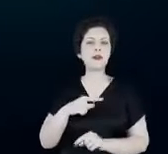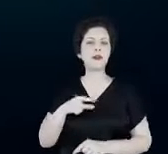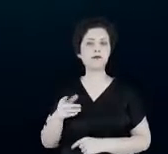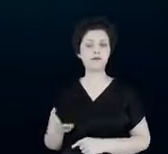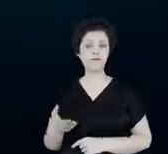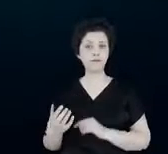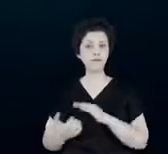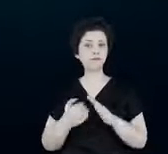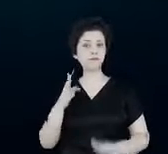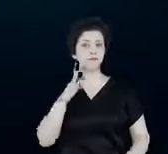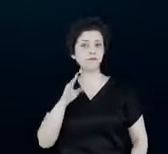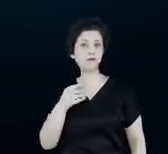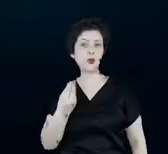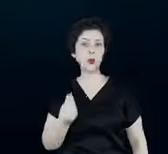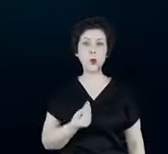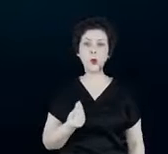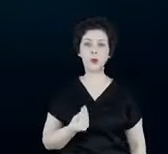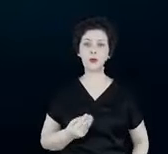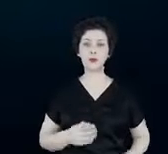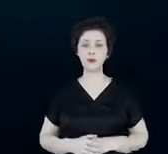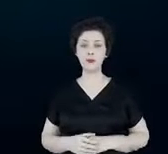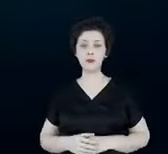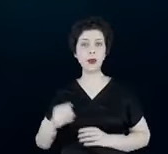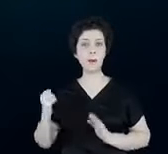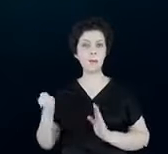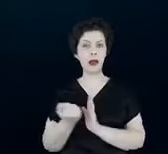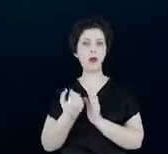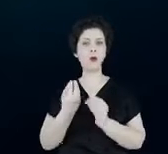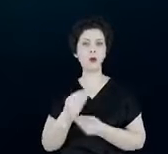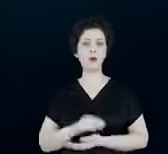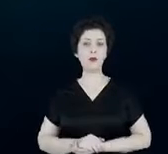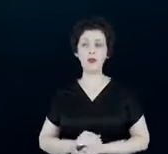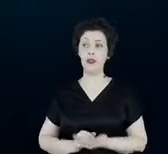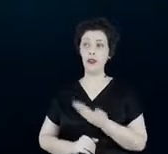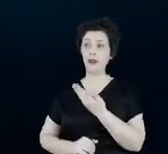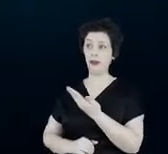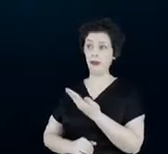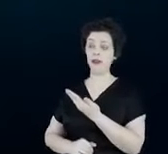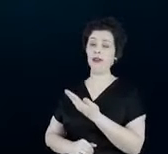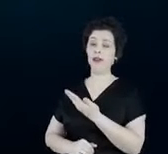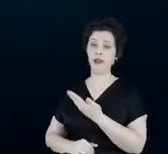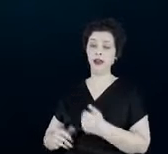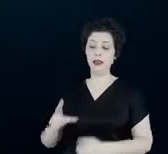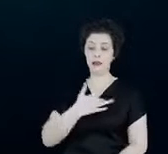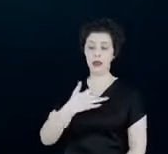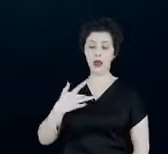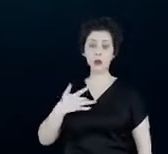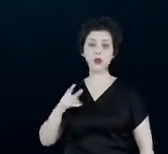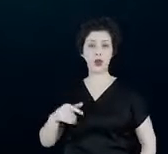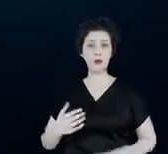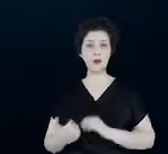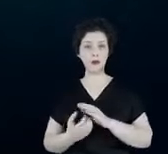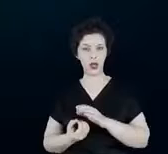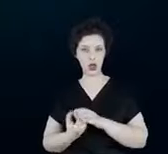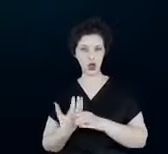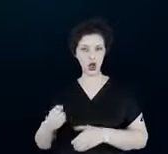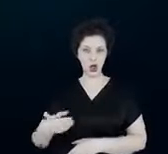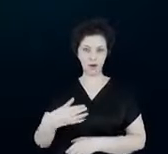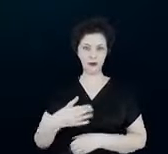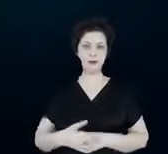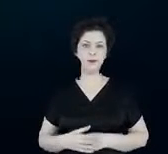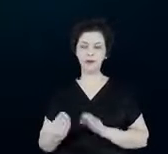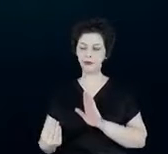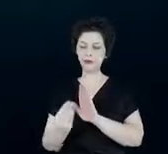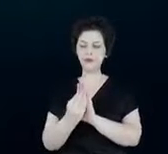empresa que legal né como se faz uma promessa de marca o Fly é um pão um plano de saúde uma Startup e ela colocou uma